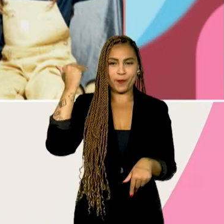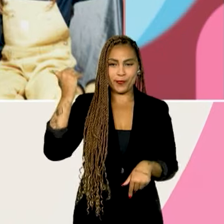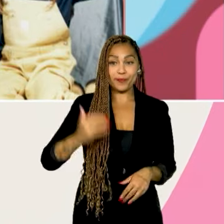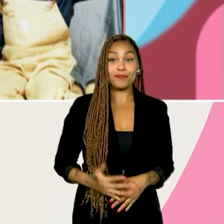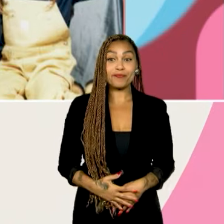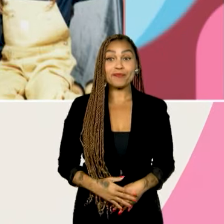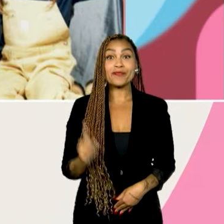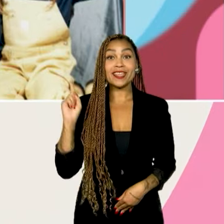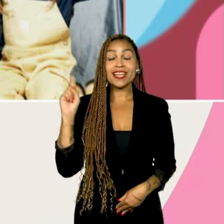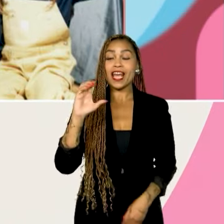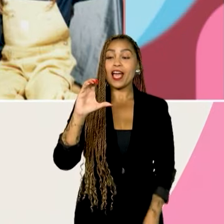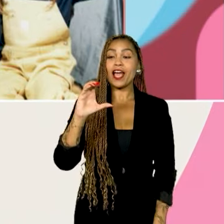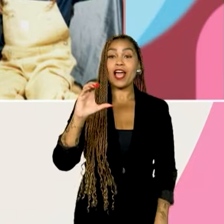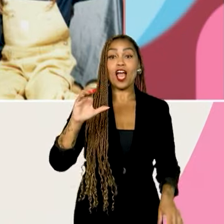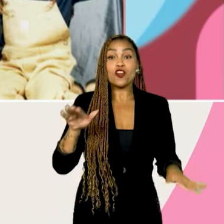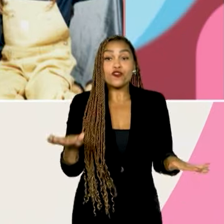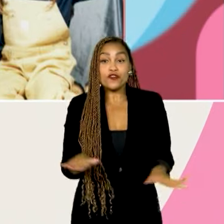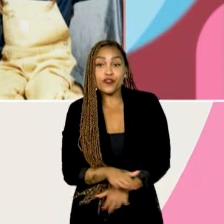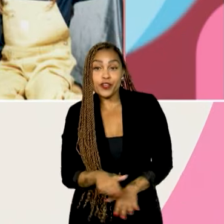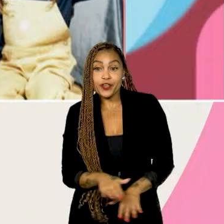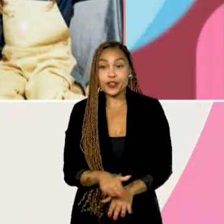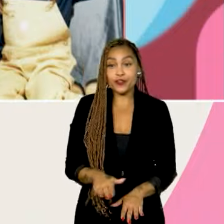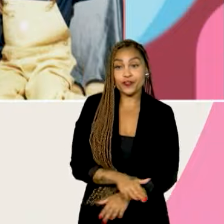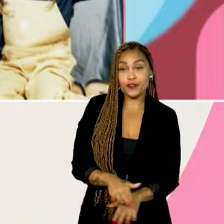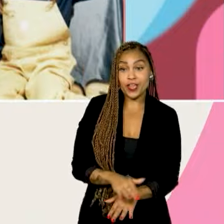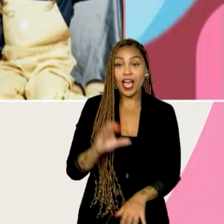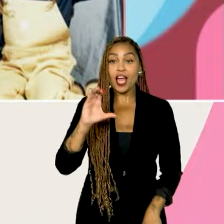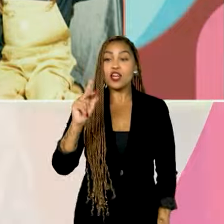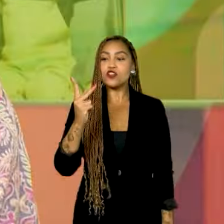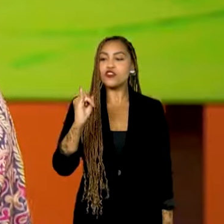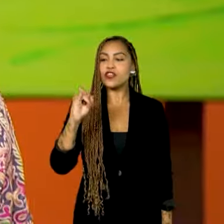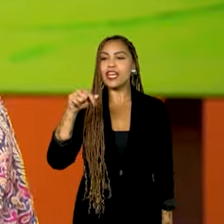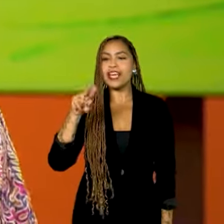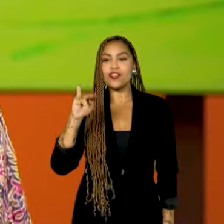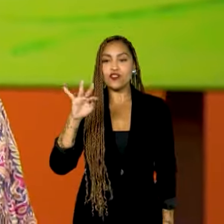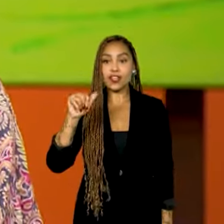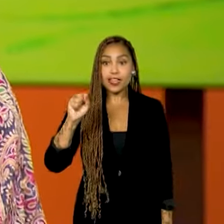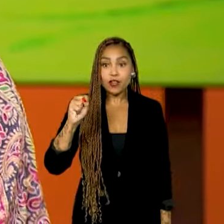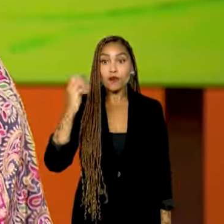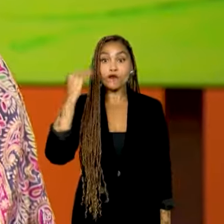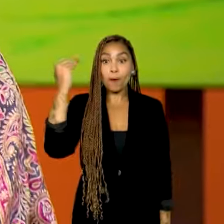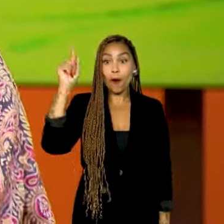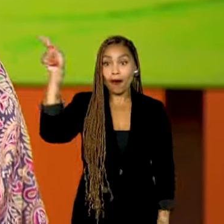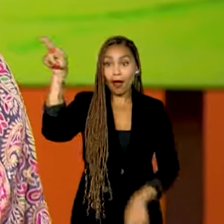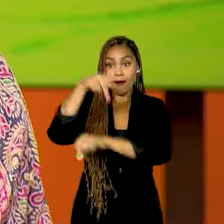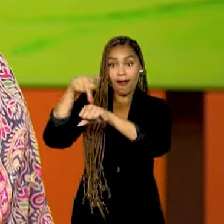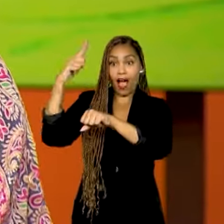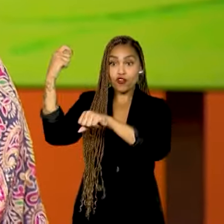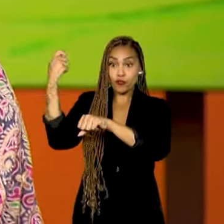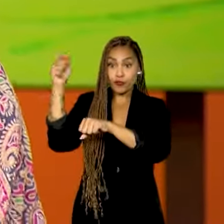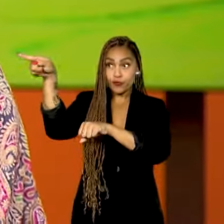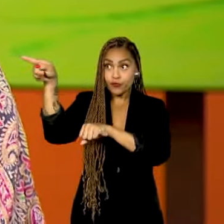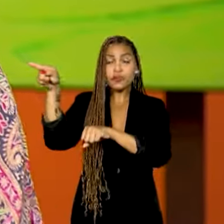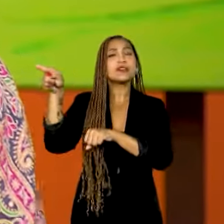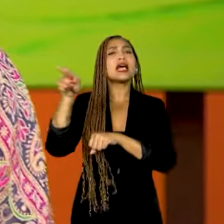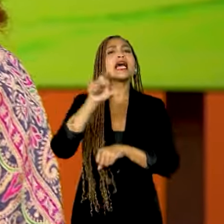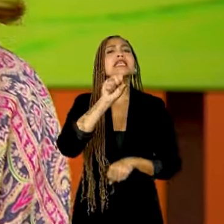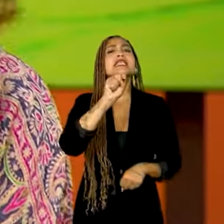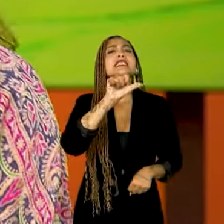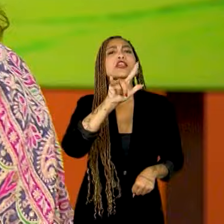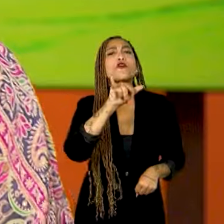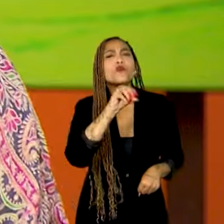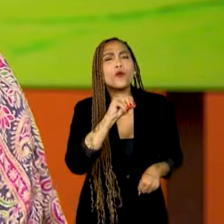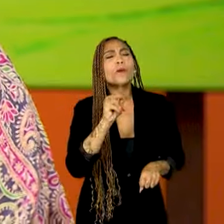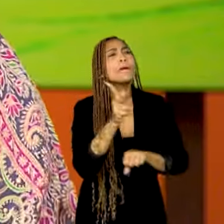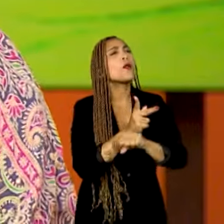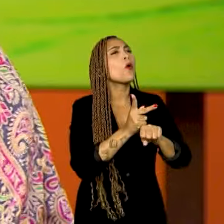a Chiquititas foi esse fenômeno na Argentina. O Silvio sempre um grande visionário. E sempre buscando coisas na